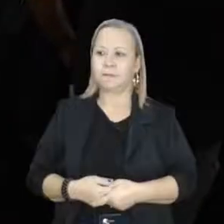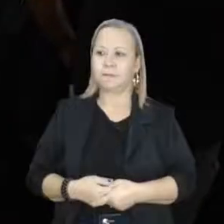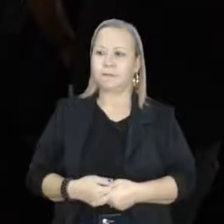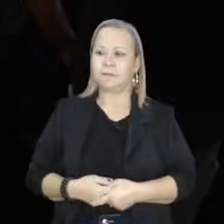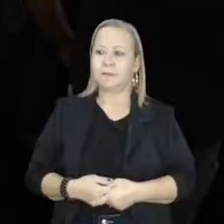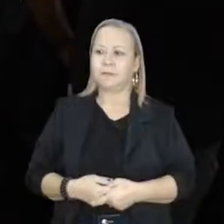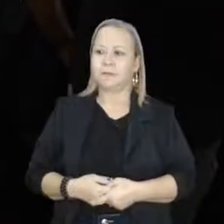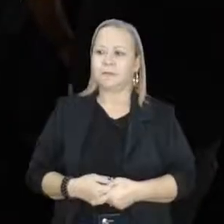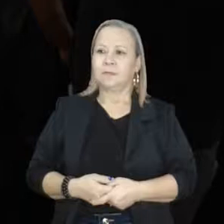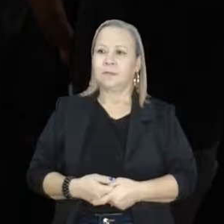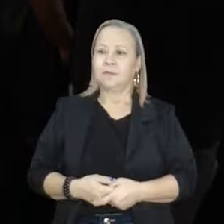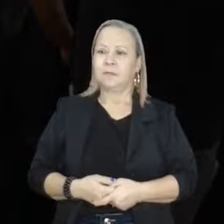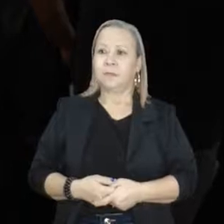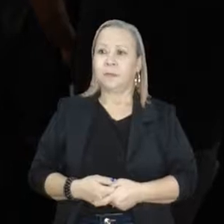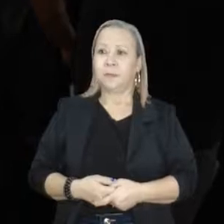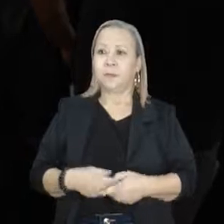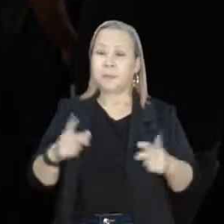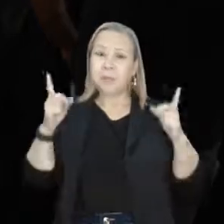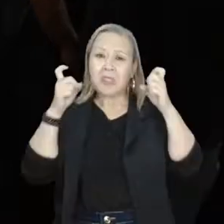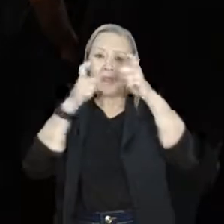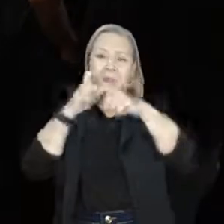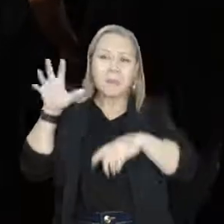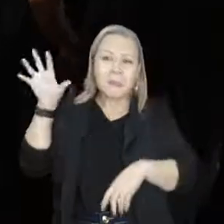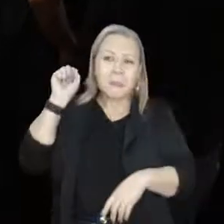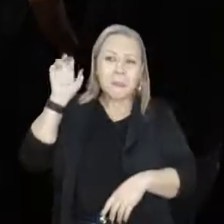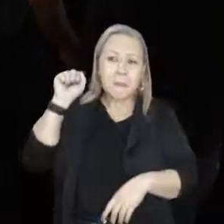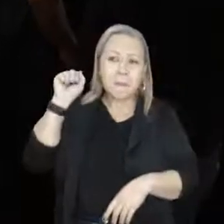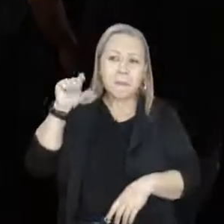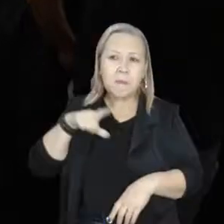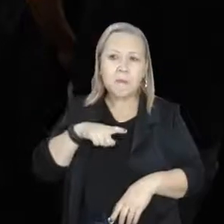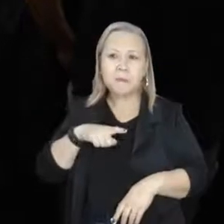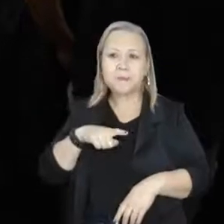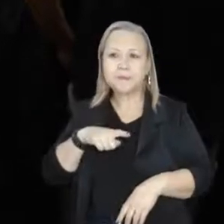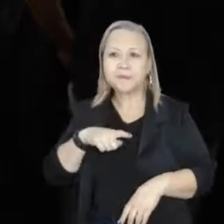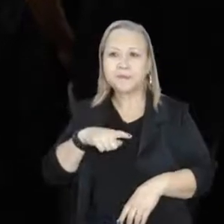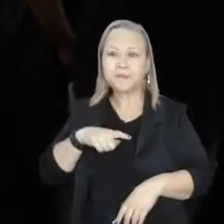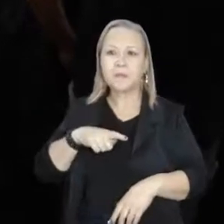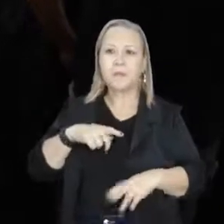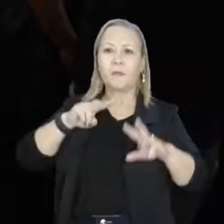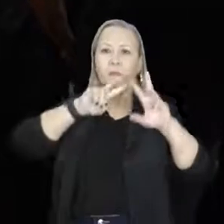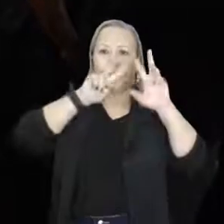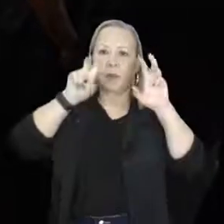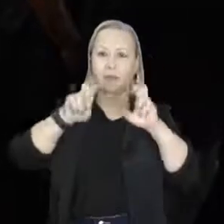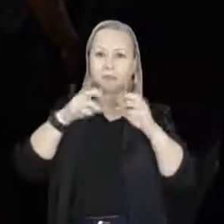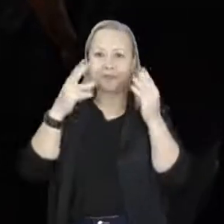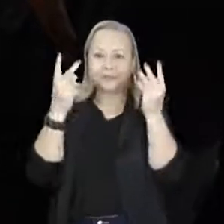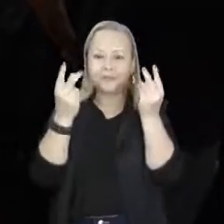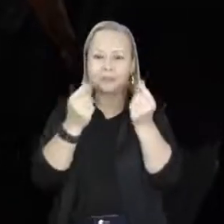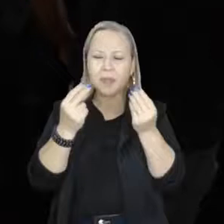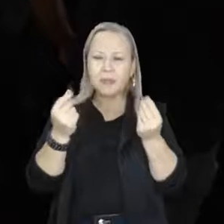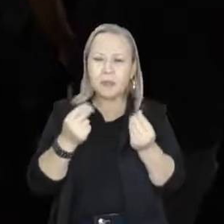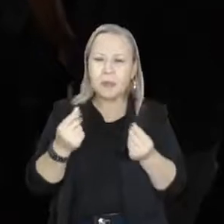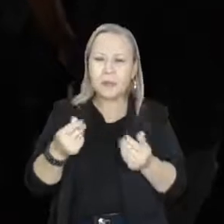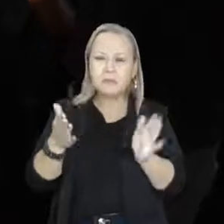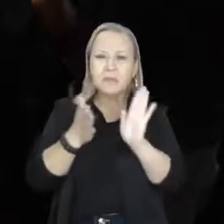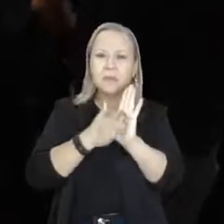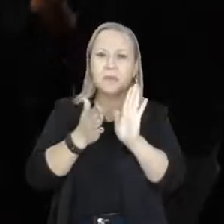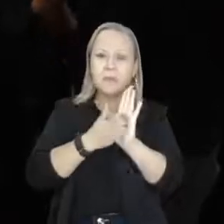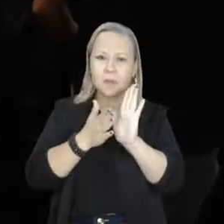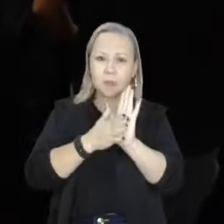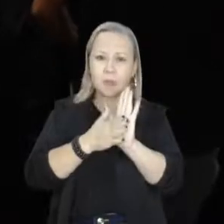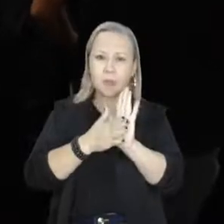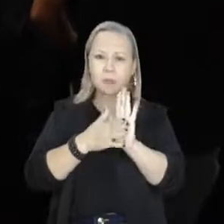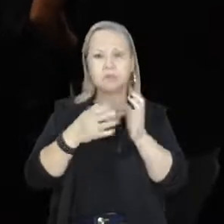Está difícil para escutar. Ela complementou em relação ao detalhamento das propostas. Ao detalhamento